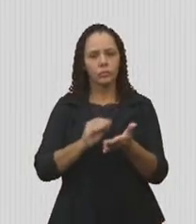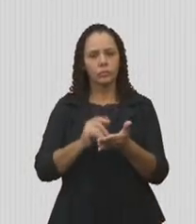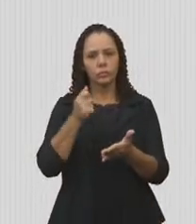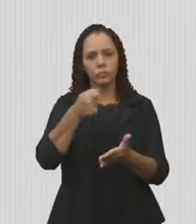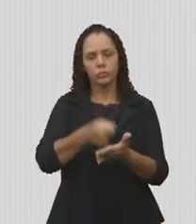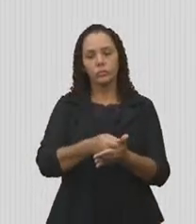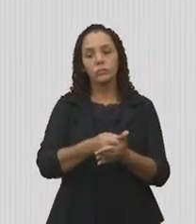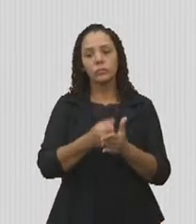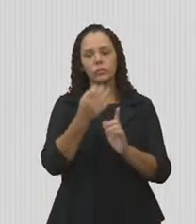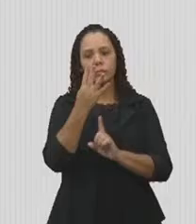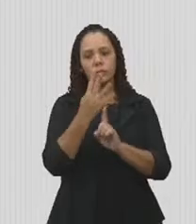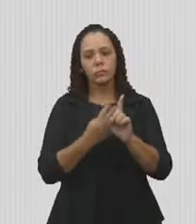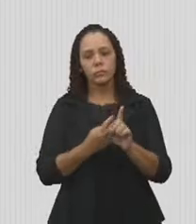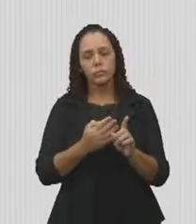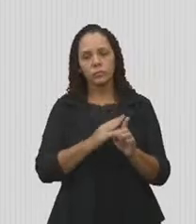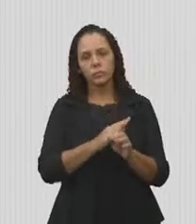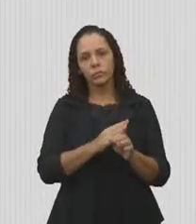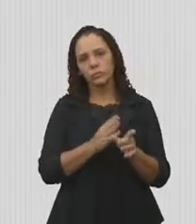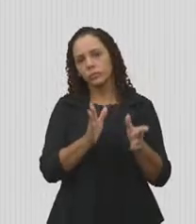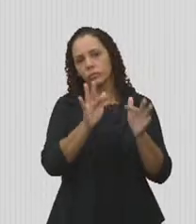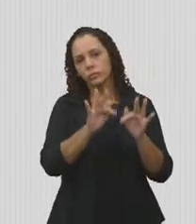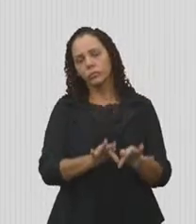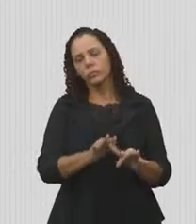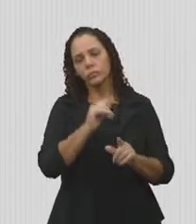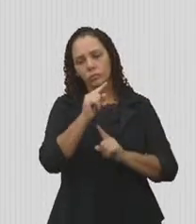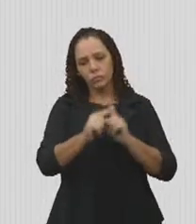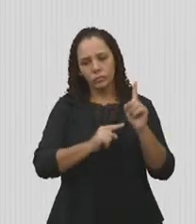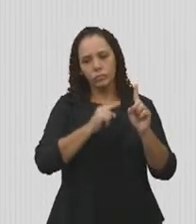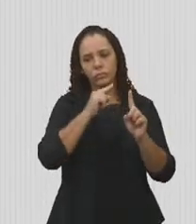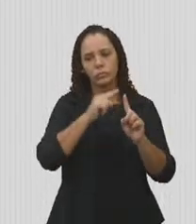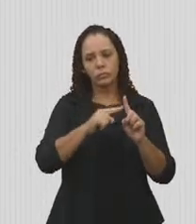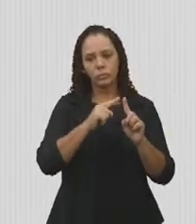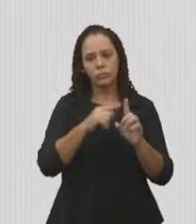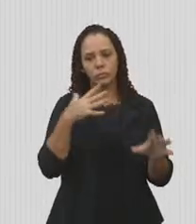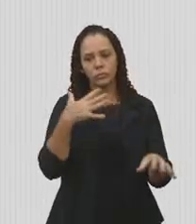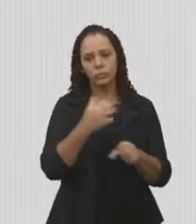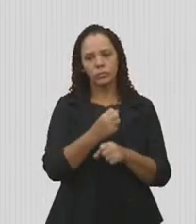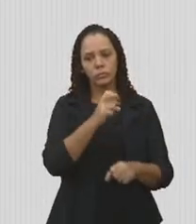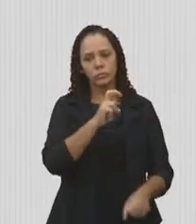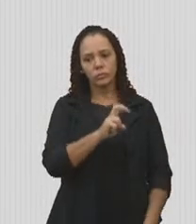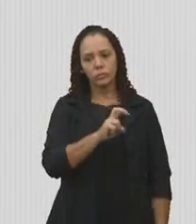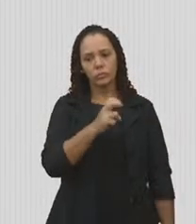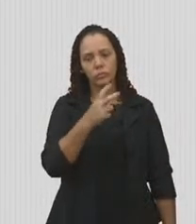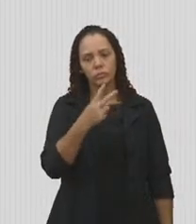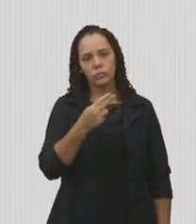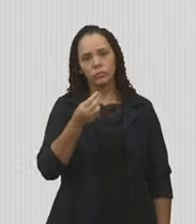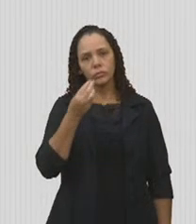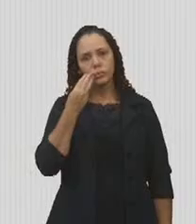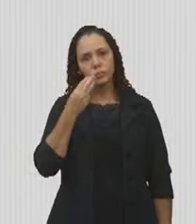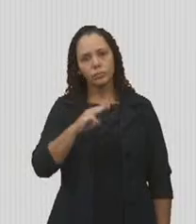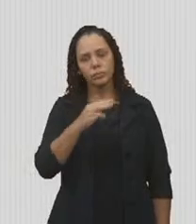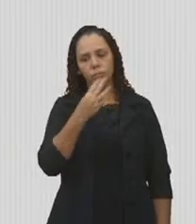forma positiva em um patamar de 52 milhões e 400. Pode passar, por gentileza.